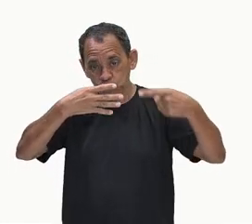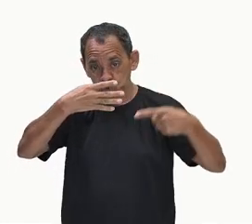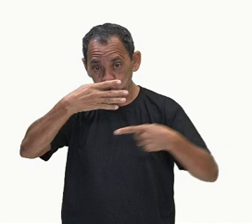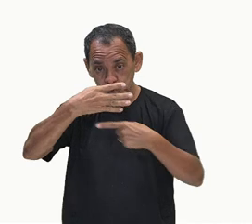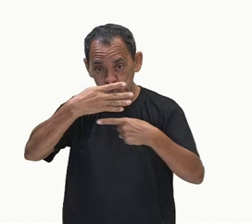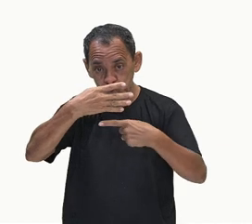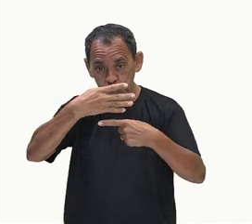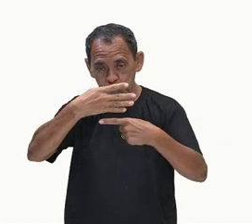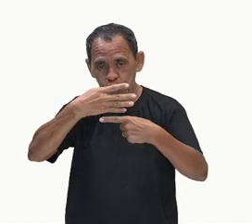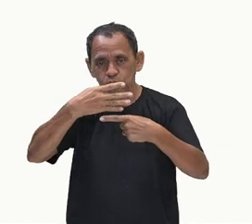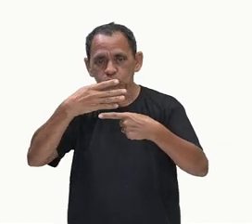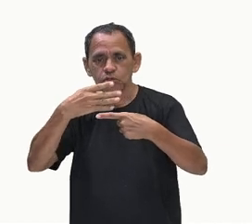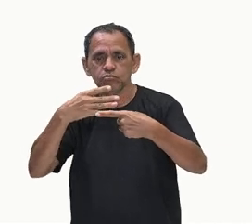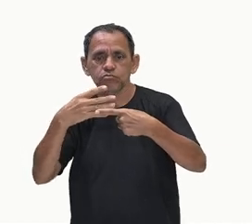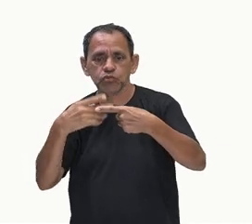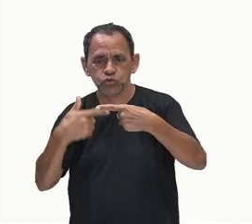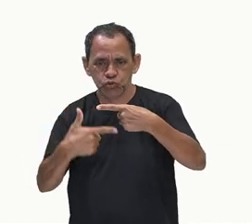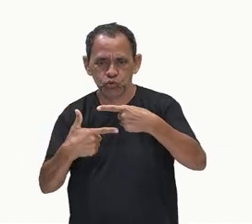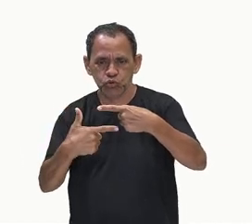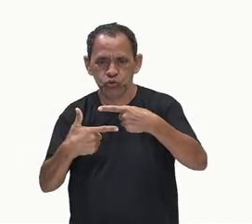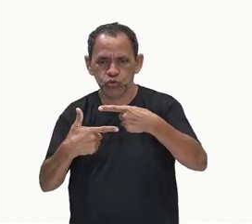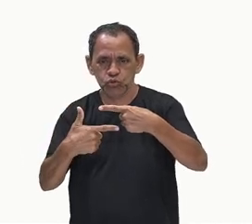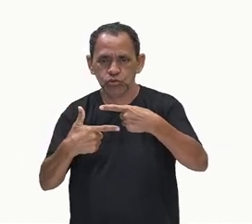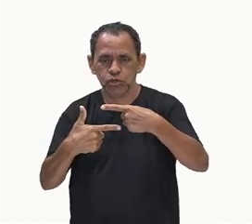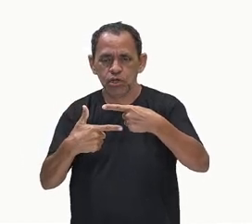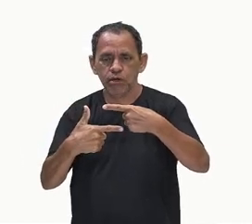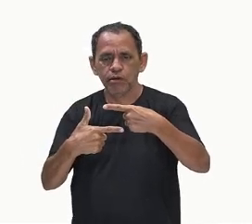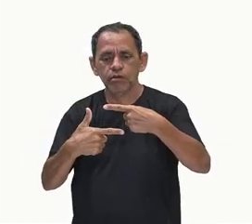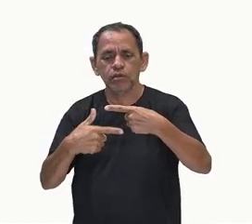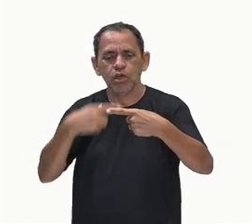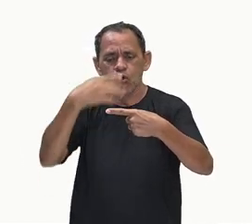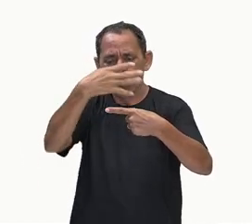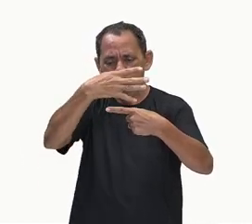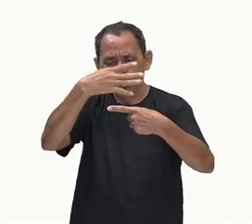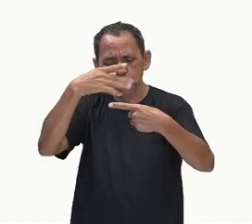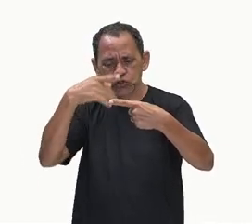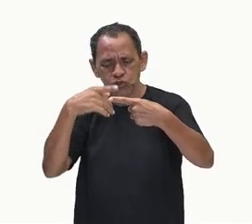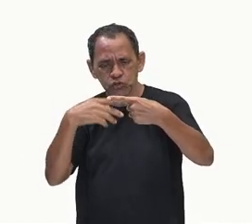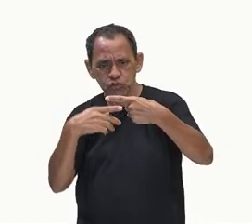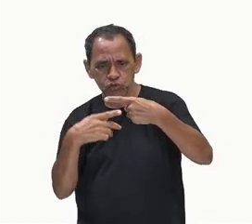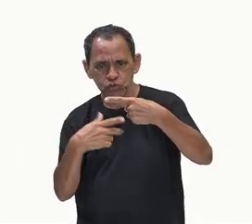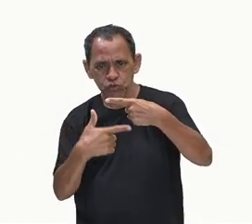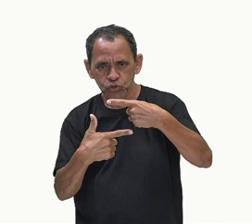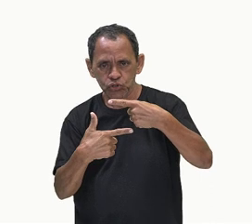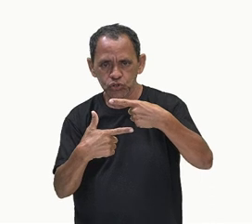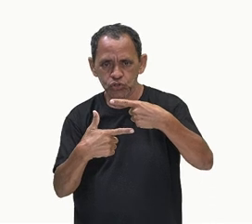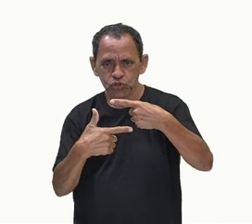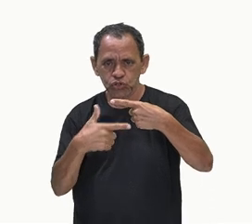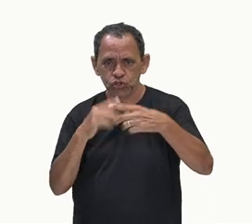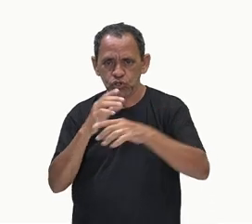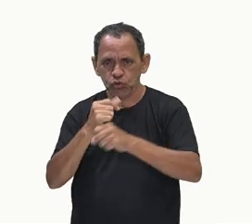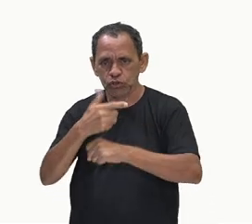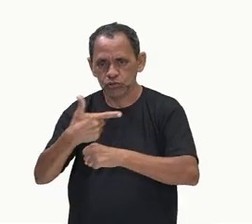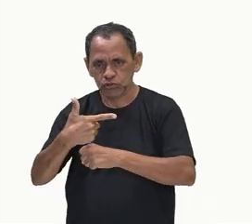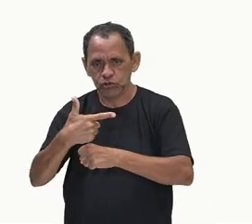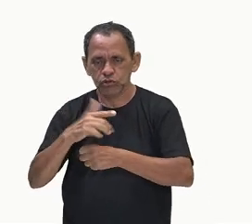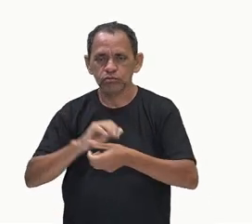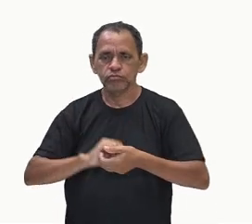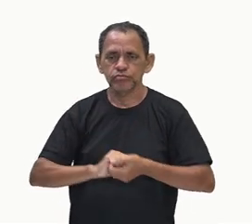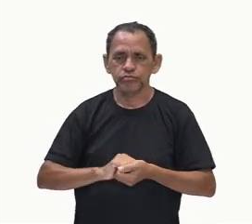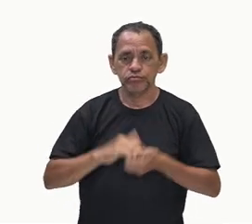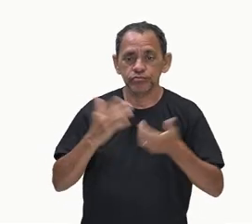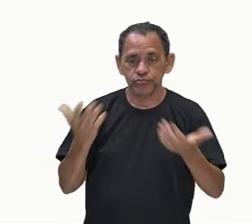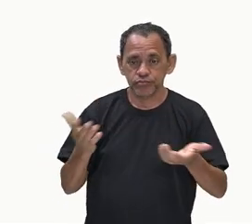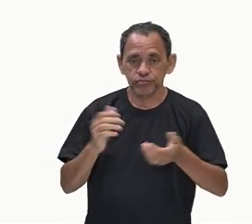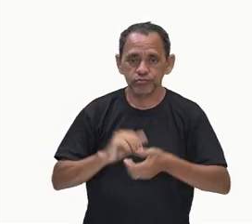essa divisão é exata então a gente pode dividir aqui direto 4 por 2 que dá 2 então a tangente de D aqui